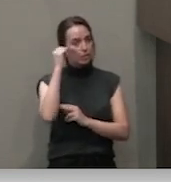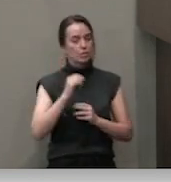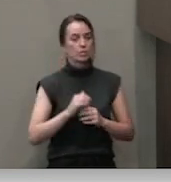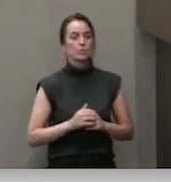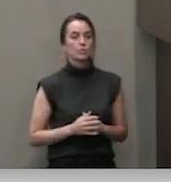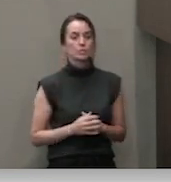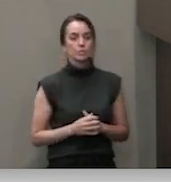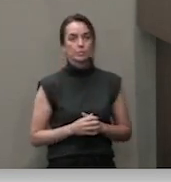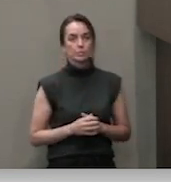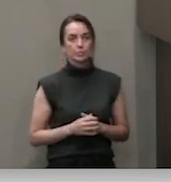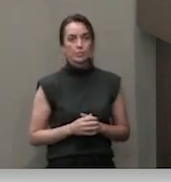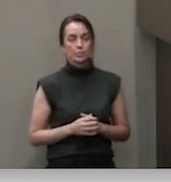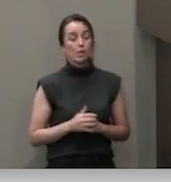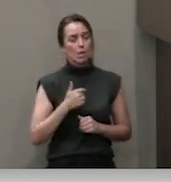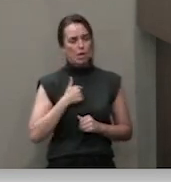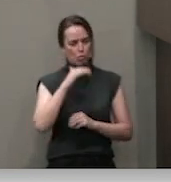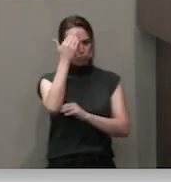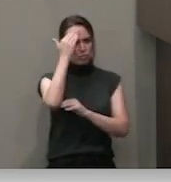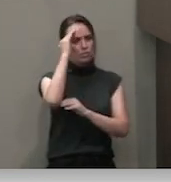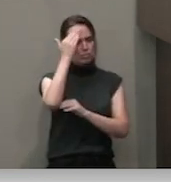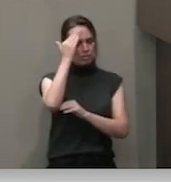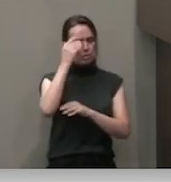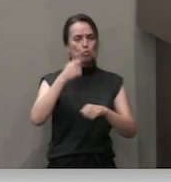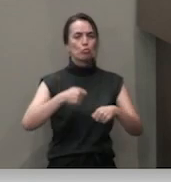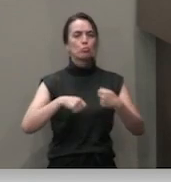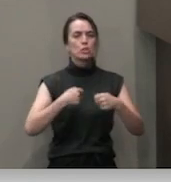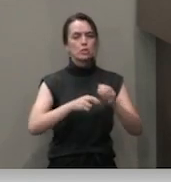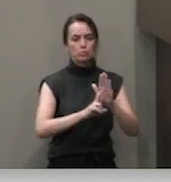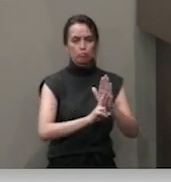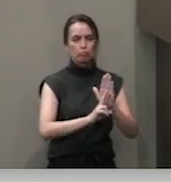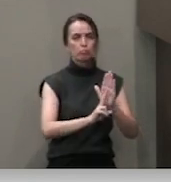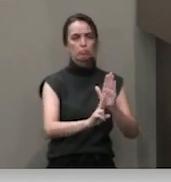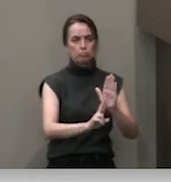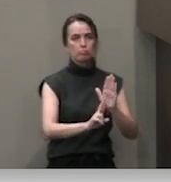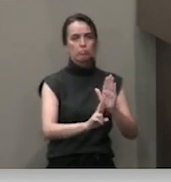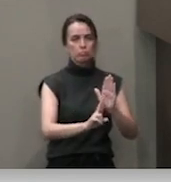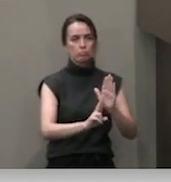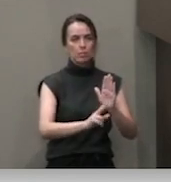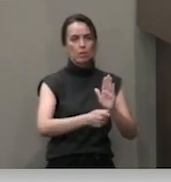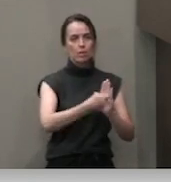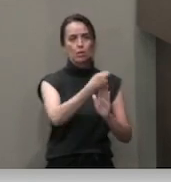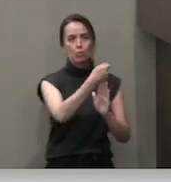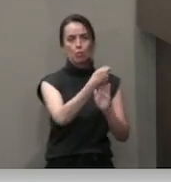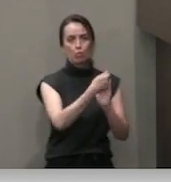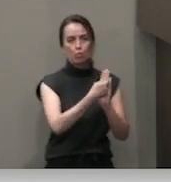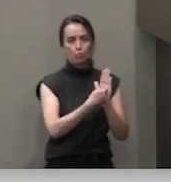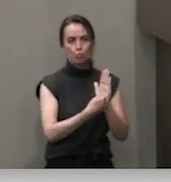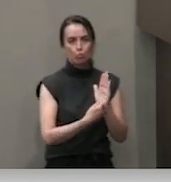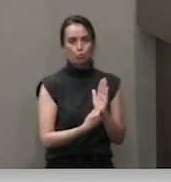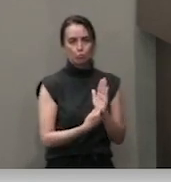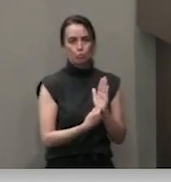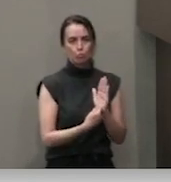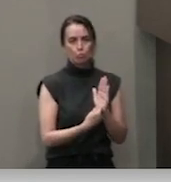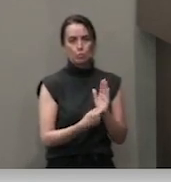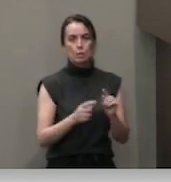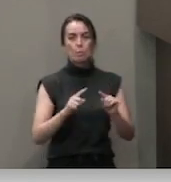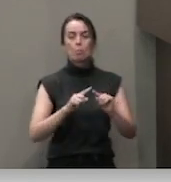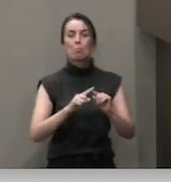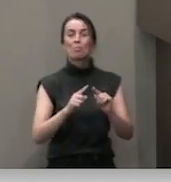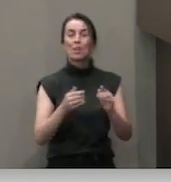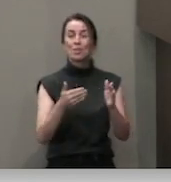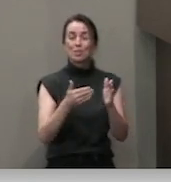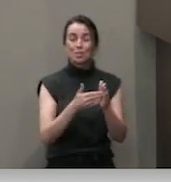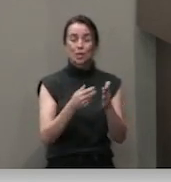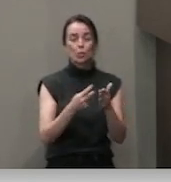Regina até entendo que tem que ser nomeado os concursados mas até acontecer